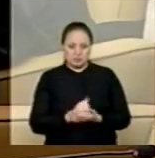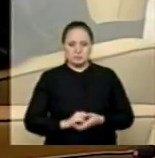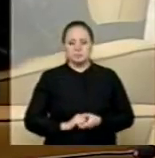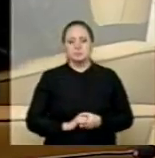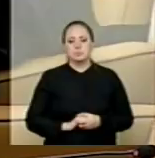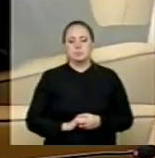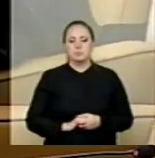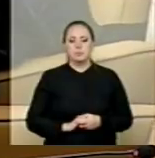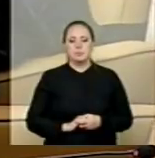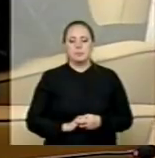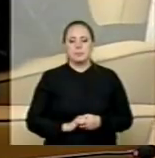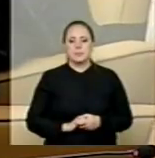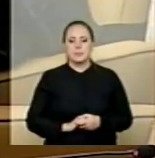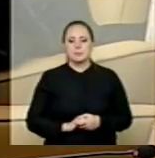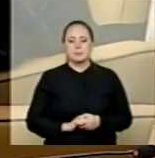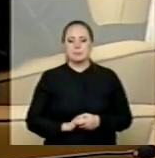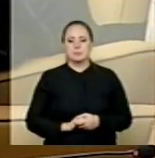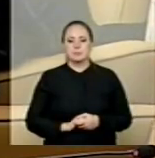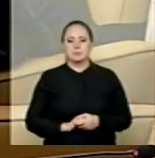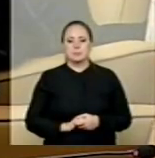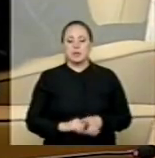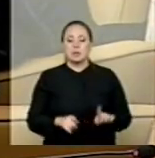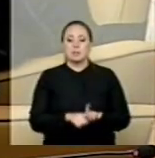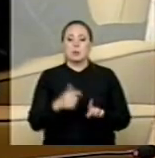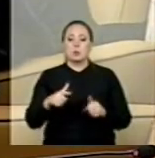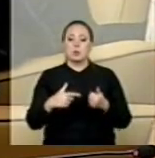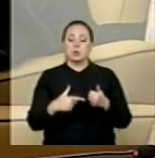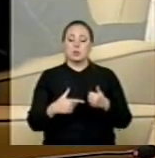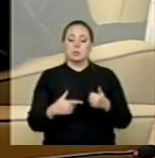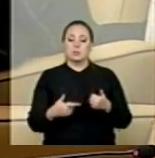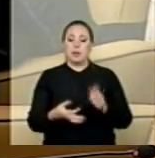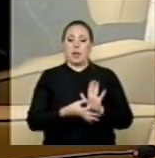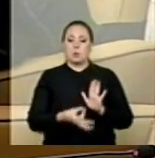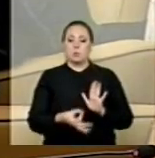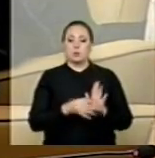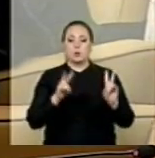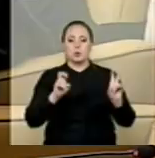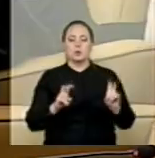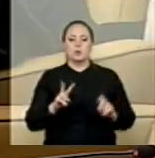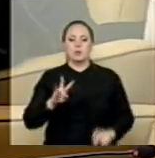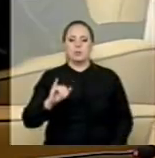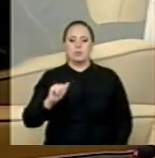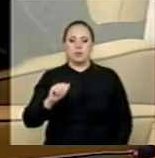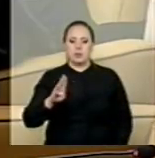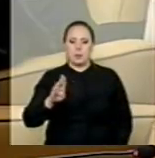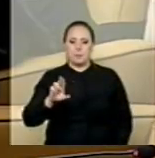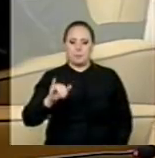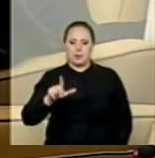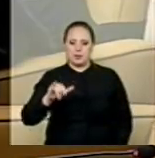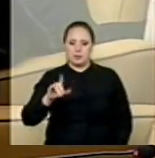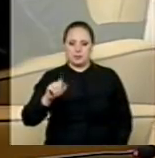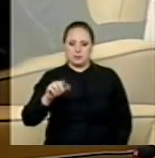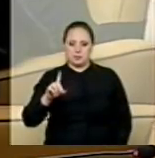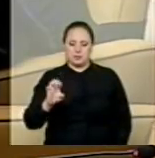merece acolhida o argumento veiculado na inicial relativo à viabilidade do deputado